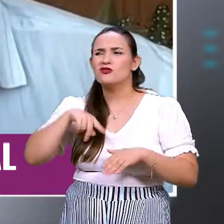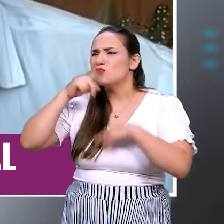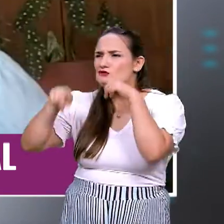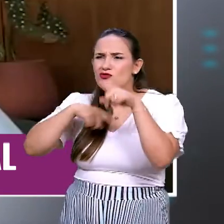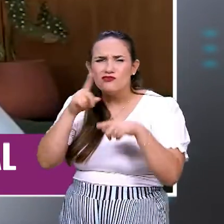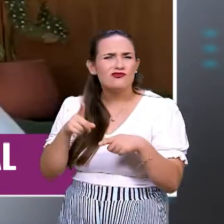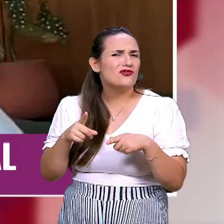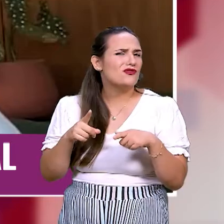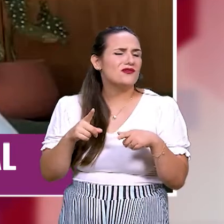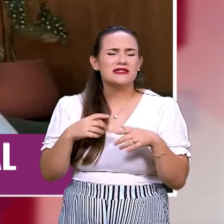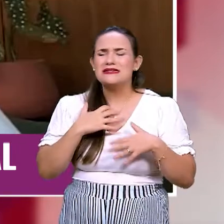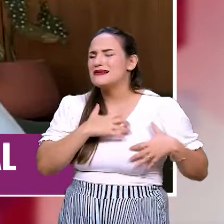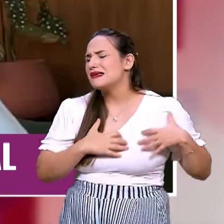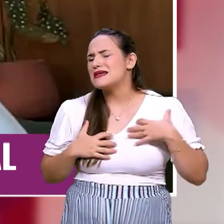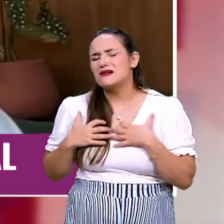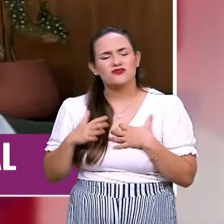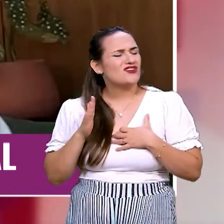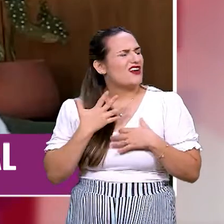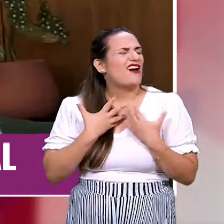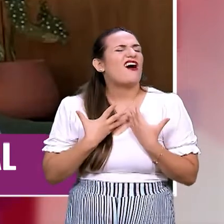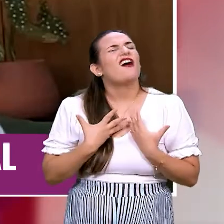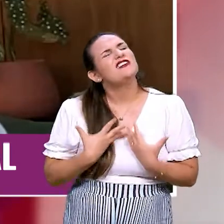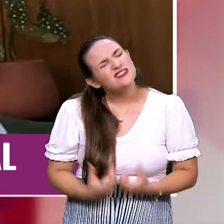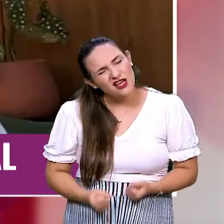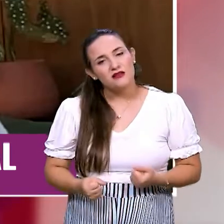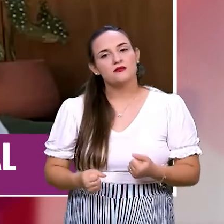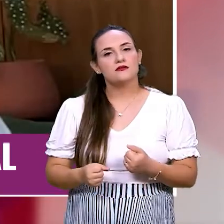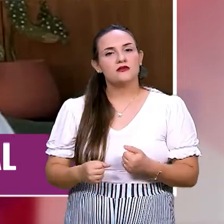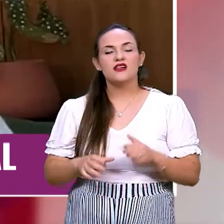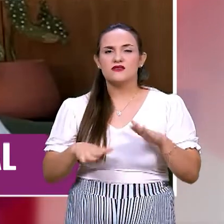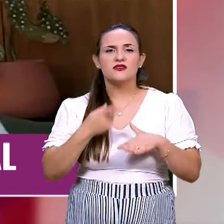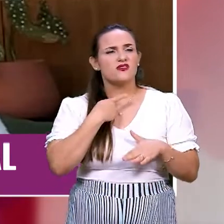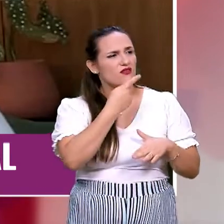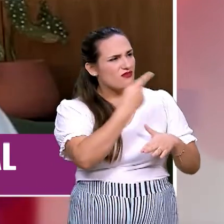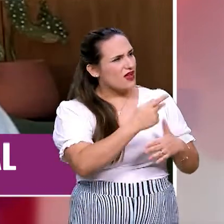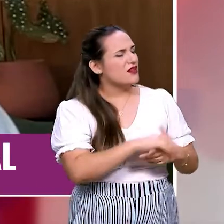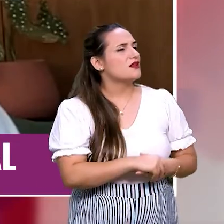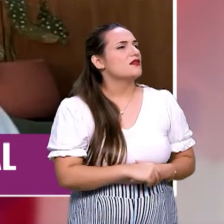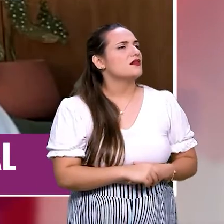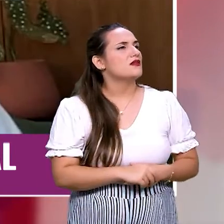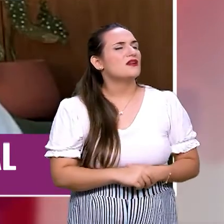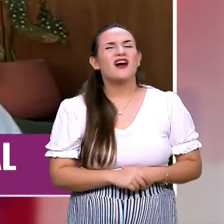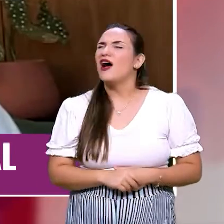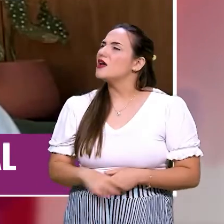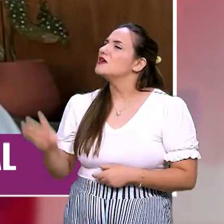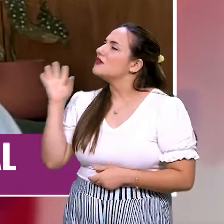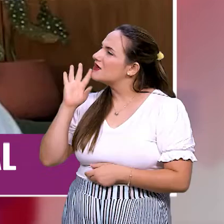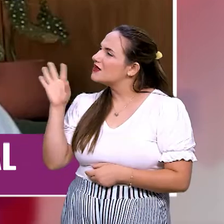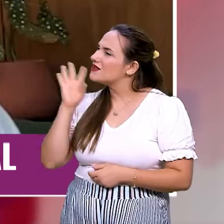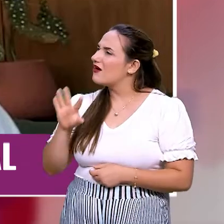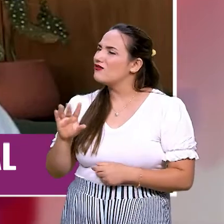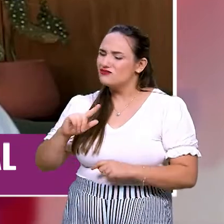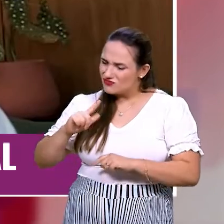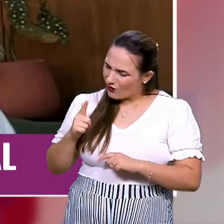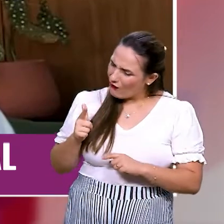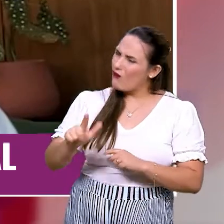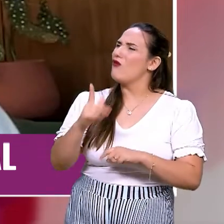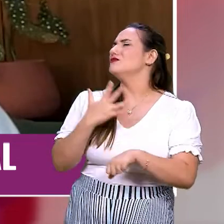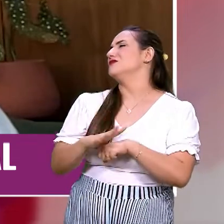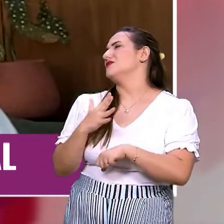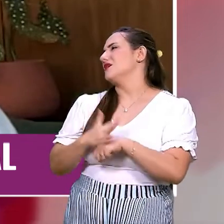cheios de dúvidas, angústias, já estão exaustos. Gabriel, olha, isso é muito legal, mas mais um treinamento? Será